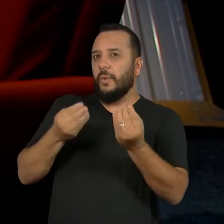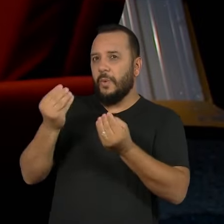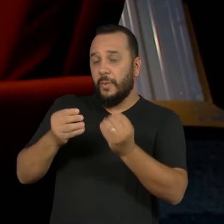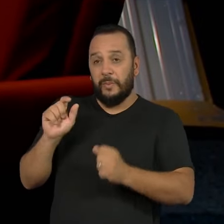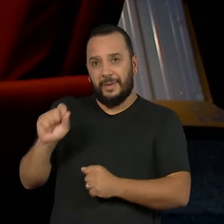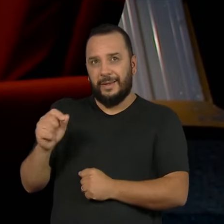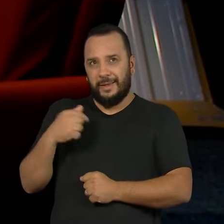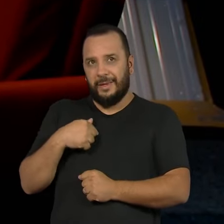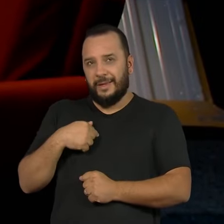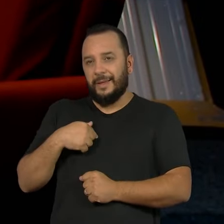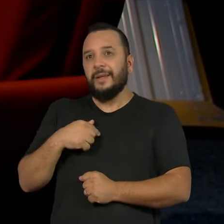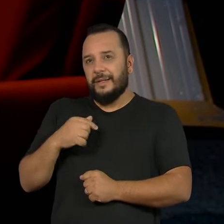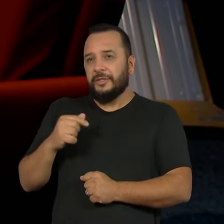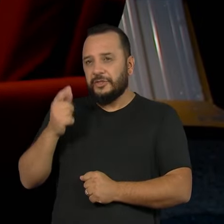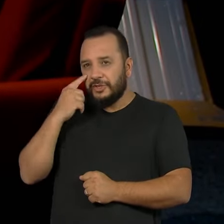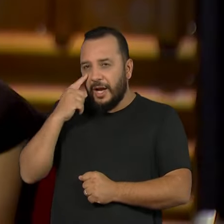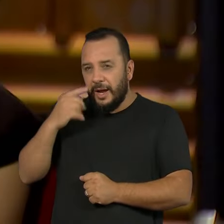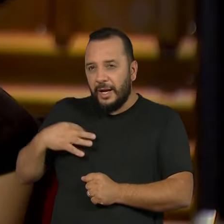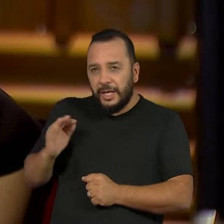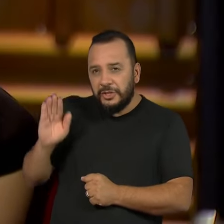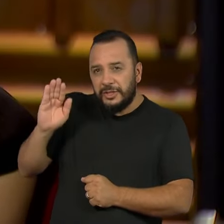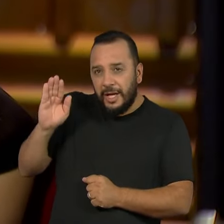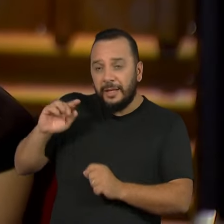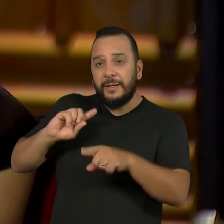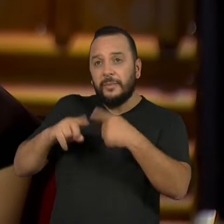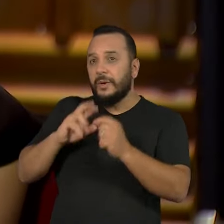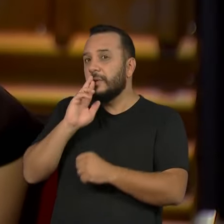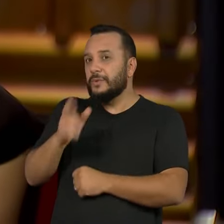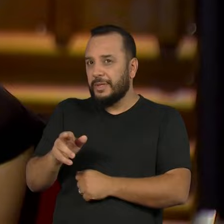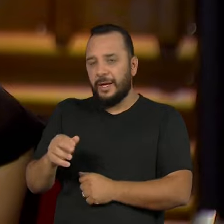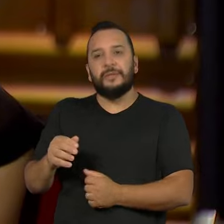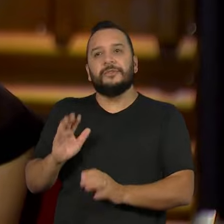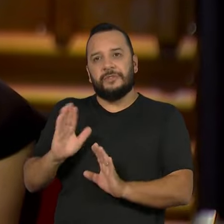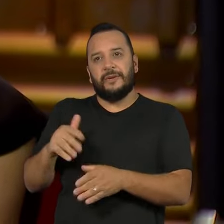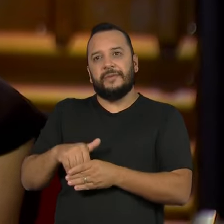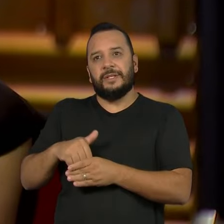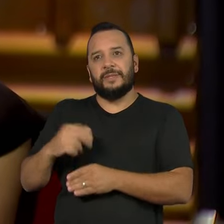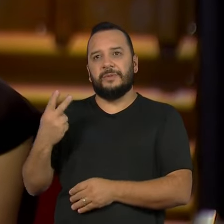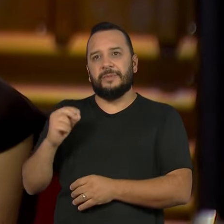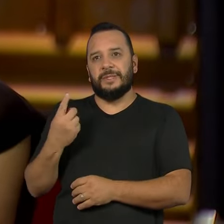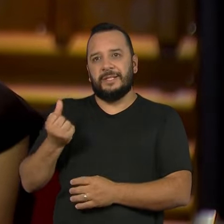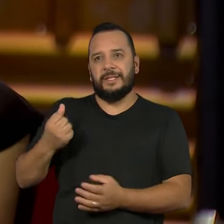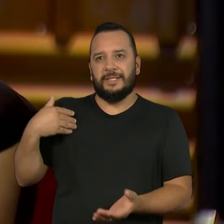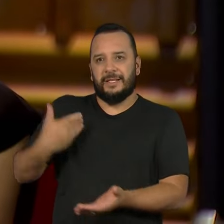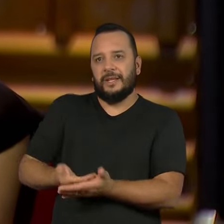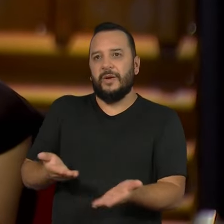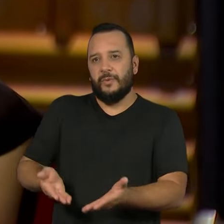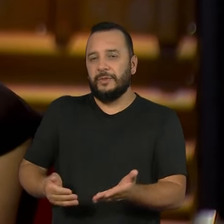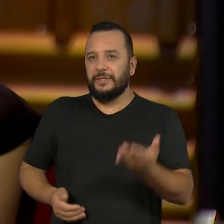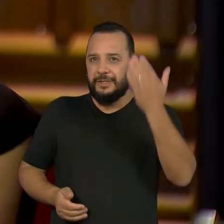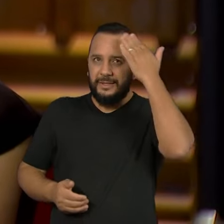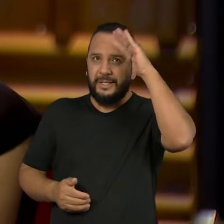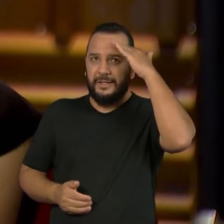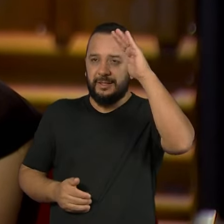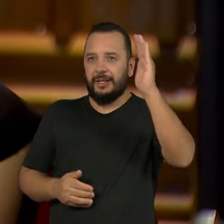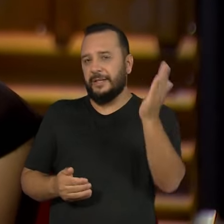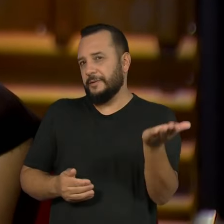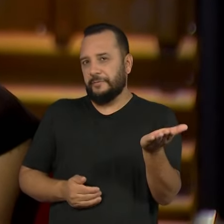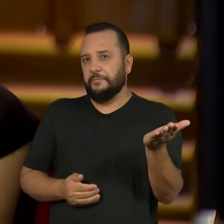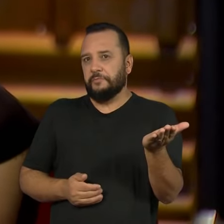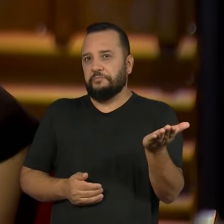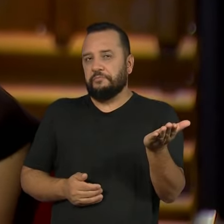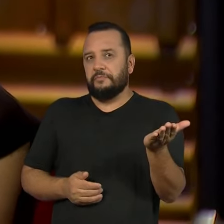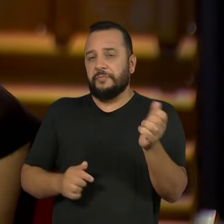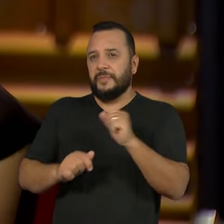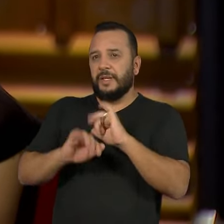e depois do resultado desde 2000 das eleições de 2016 que é um pouco pra gente ir entendendo essa migração tanto nas